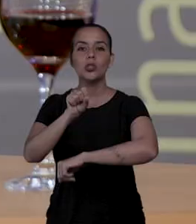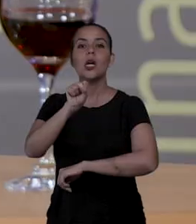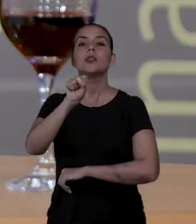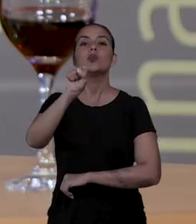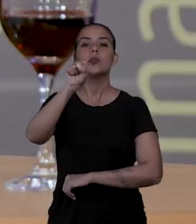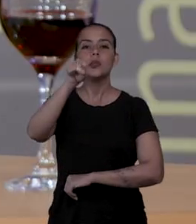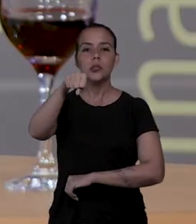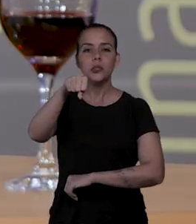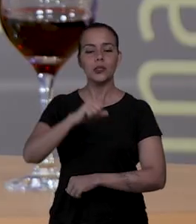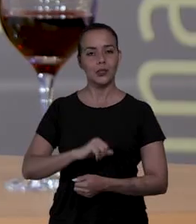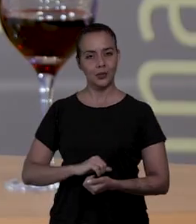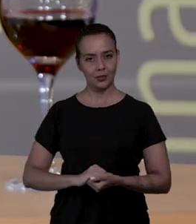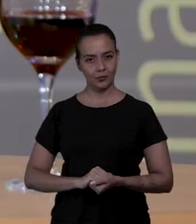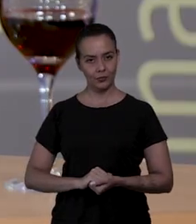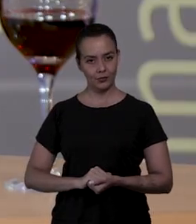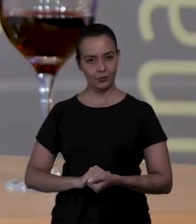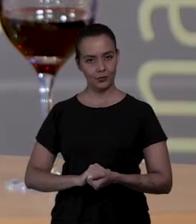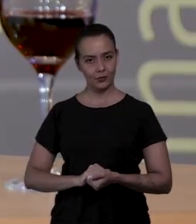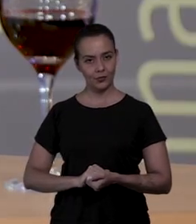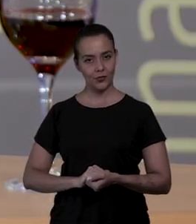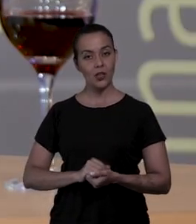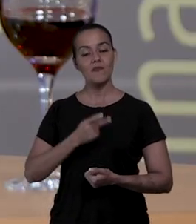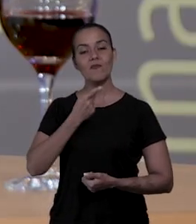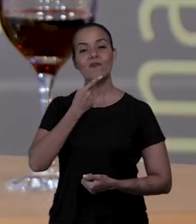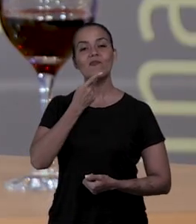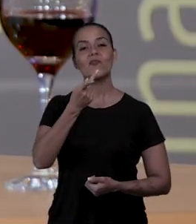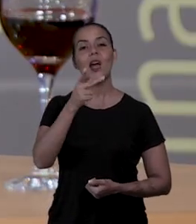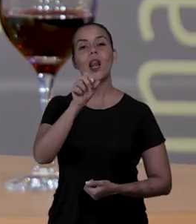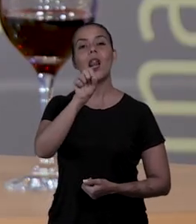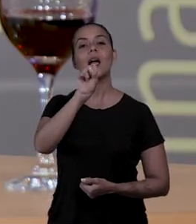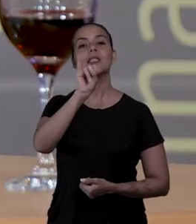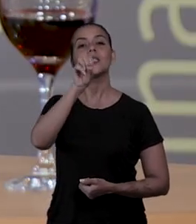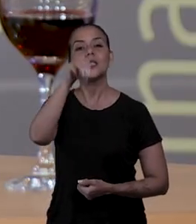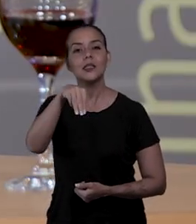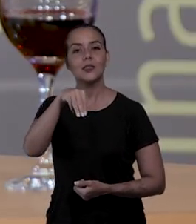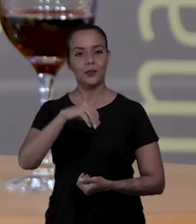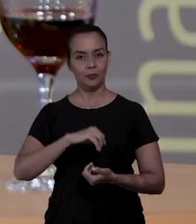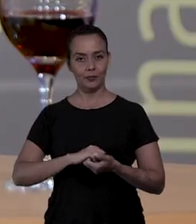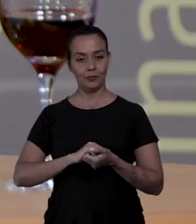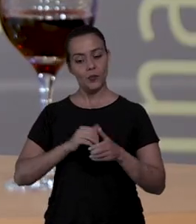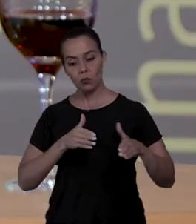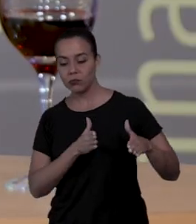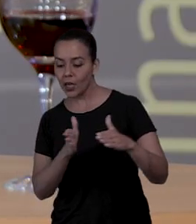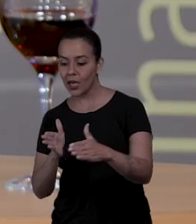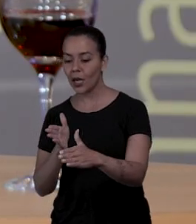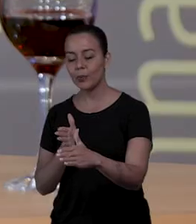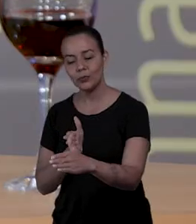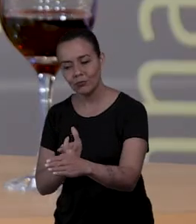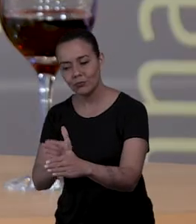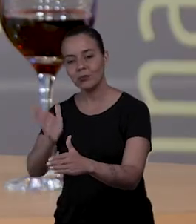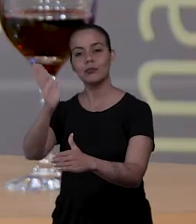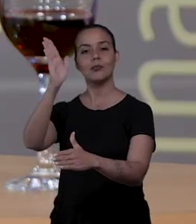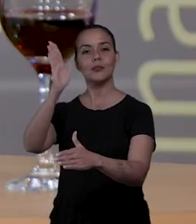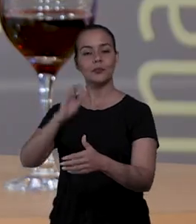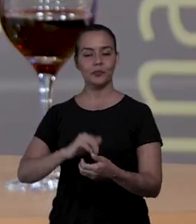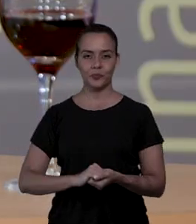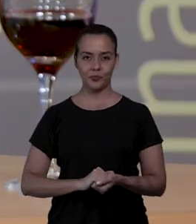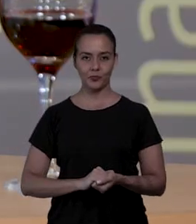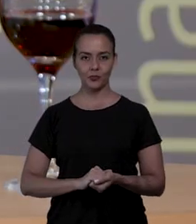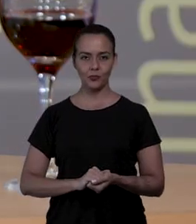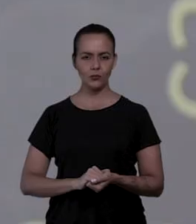de pedagogia do sim. É você dizer sim, vamos por